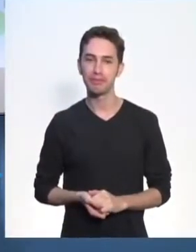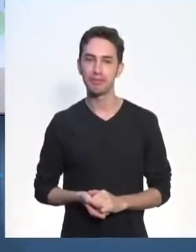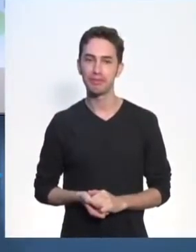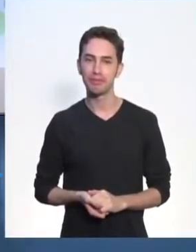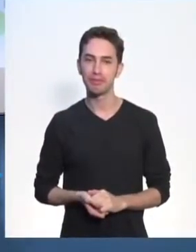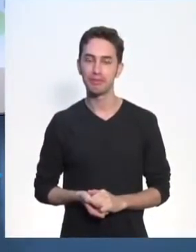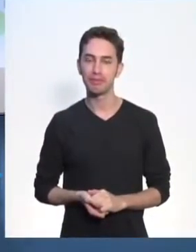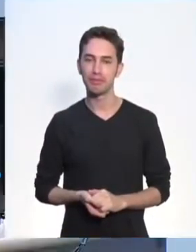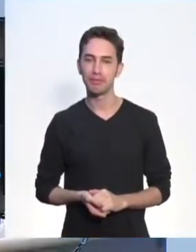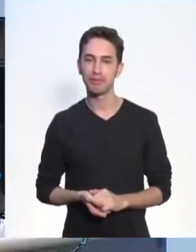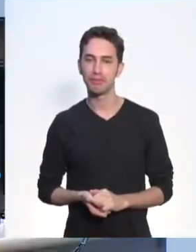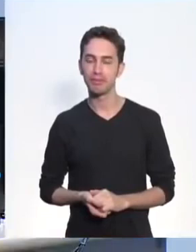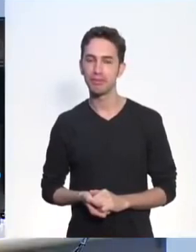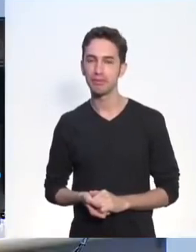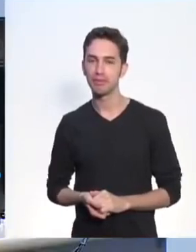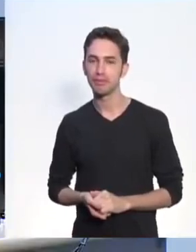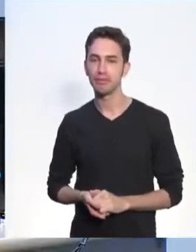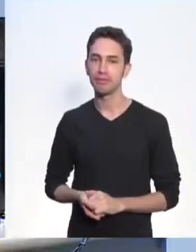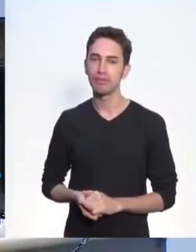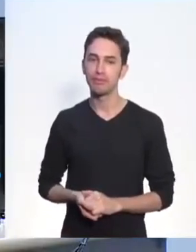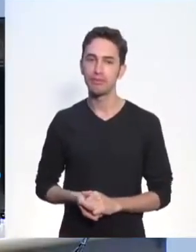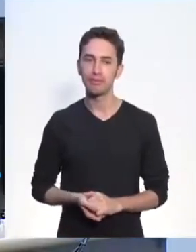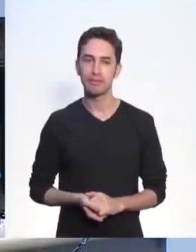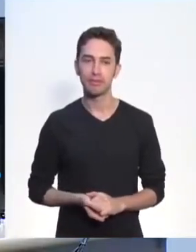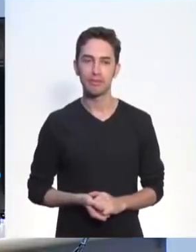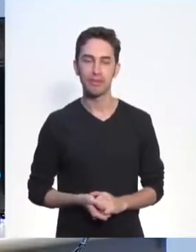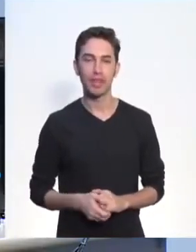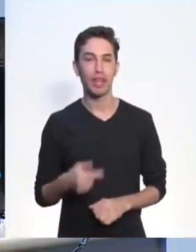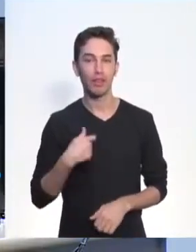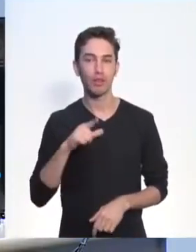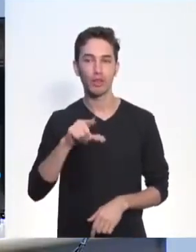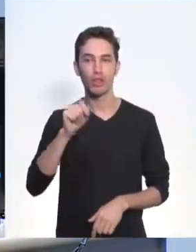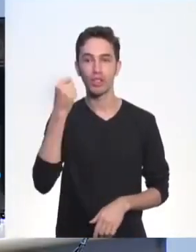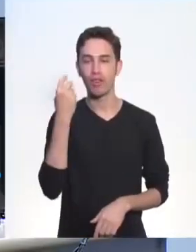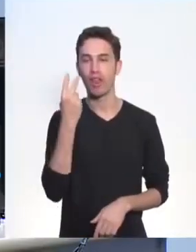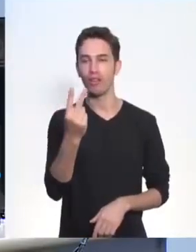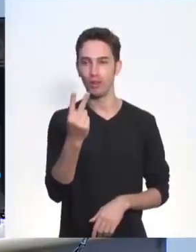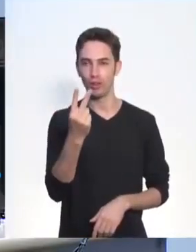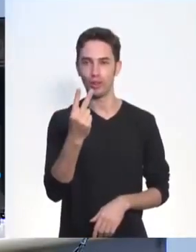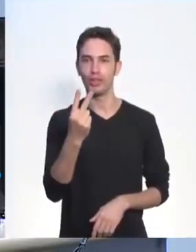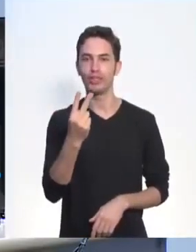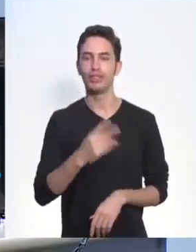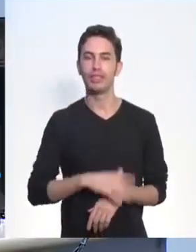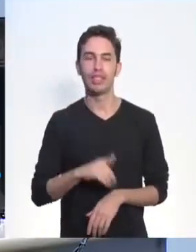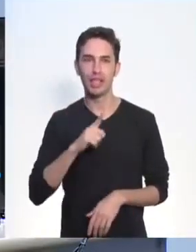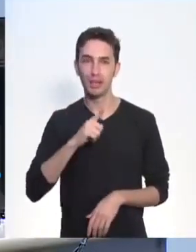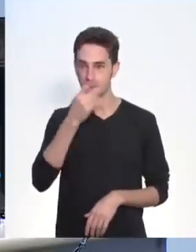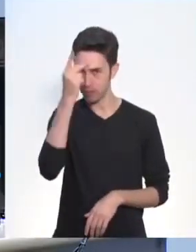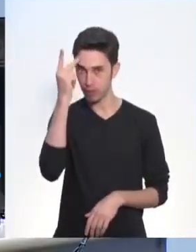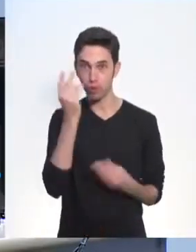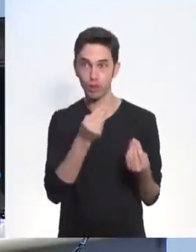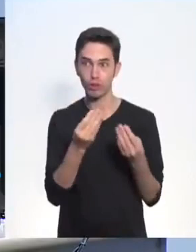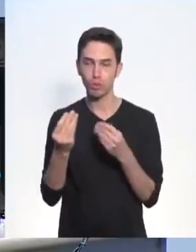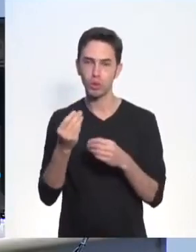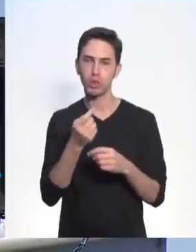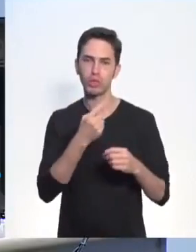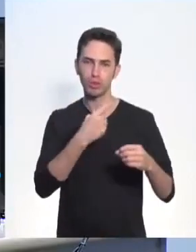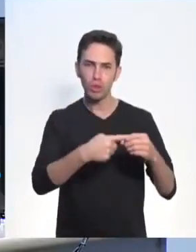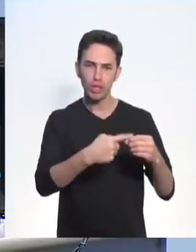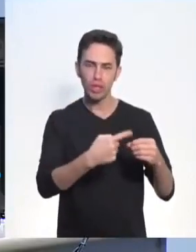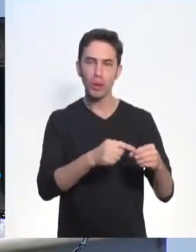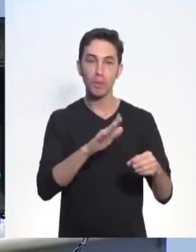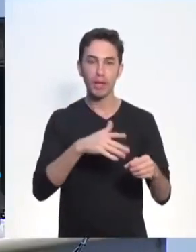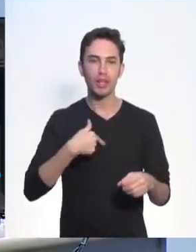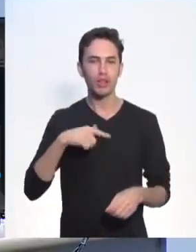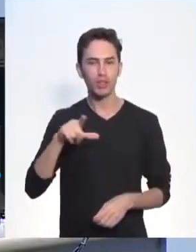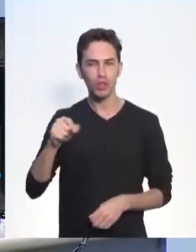Ó, eu vou deixar A2. Eu sei que tem bastante gente do interior, mas eu vou deixar A2, tá?